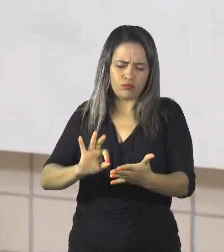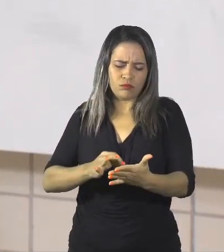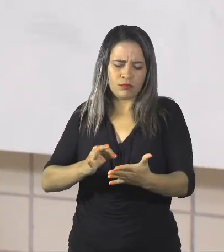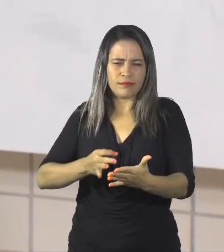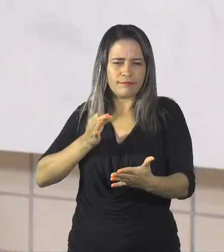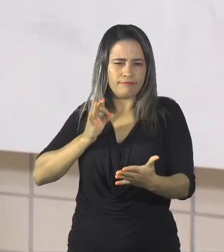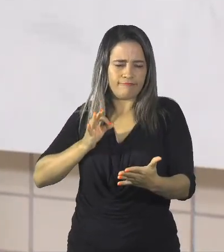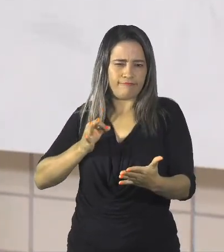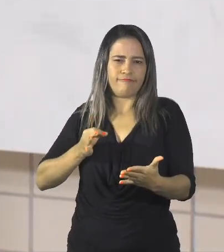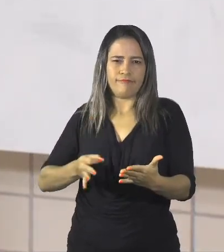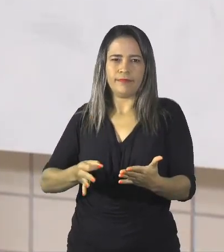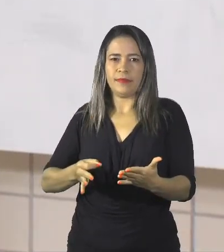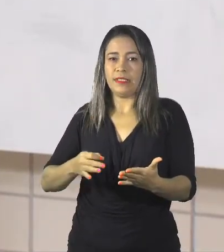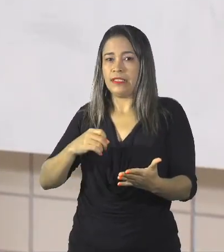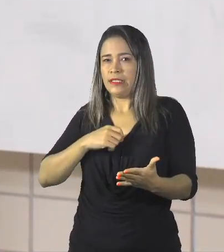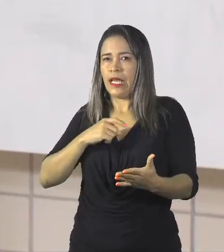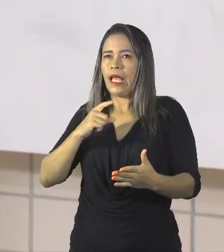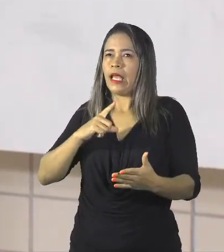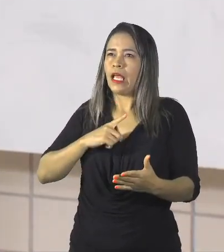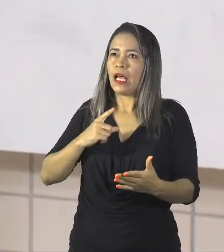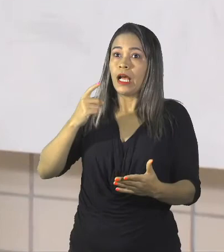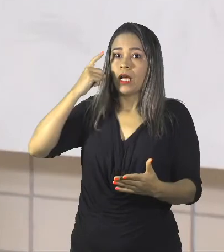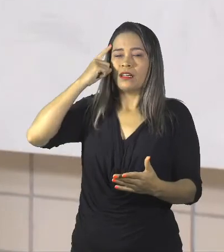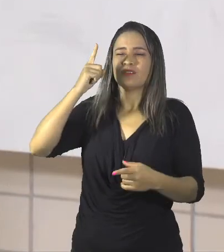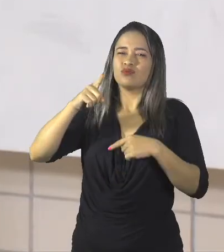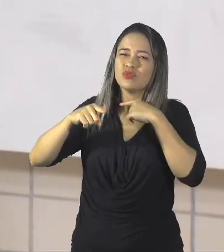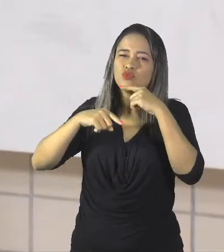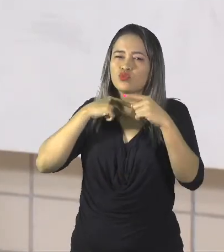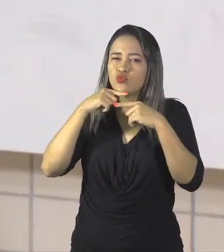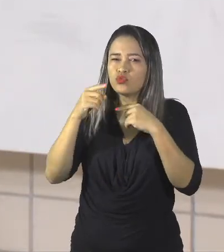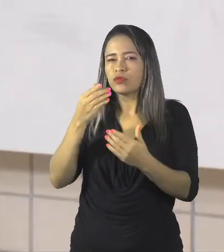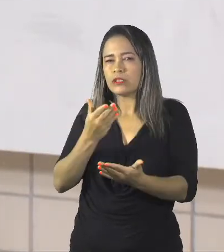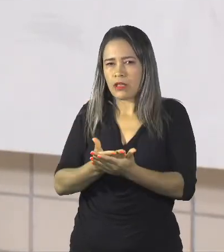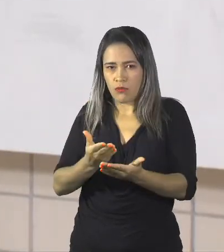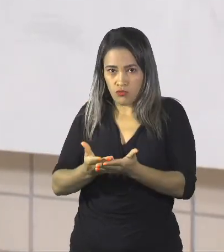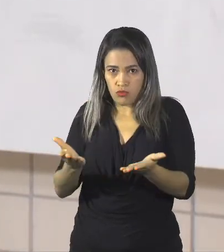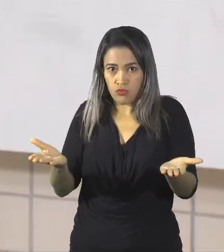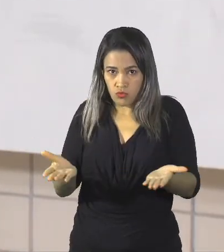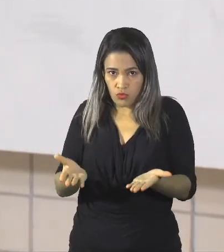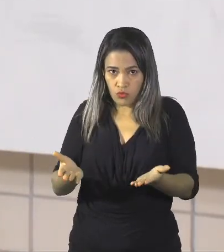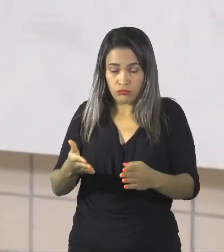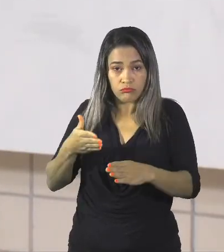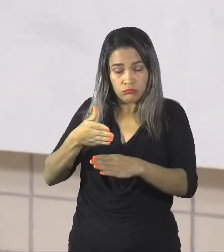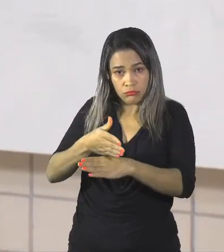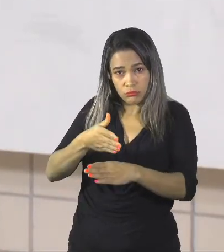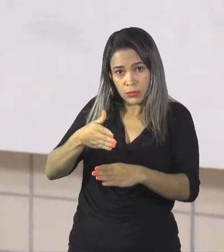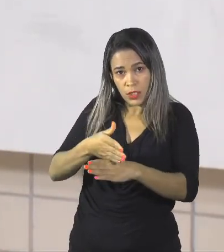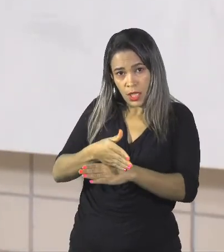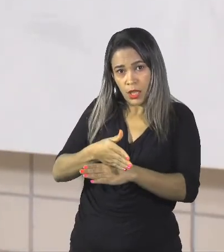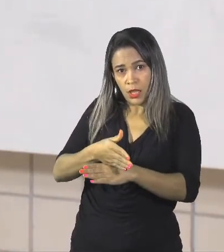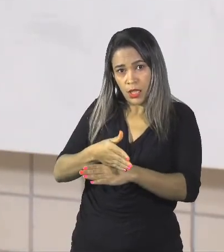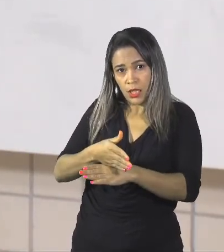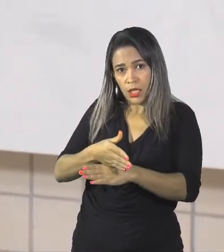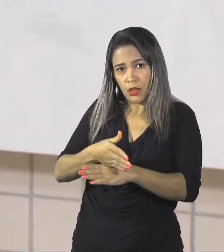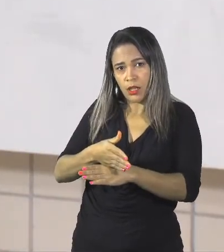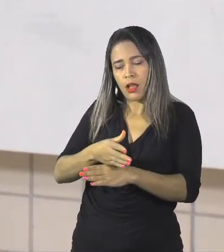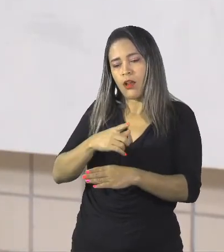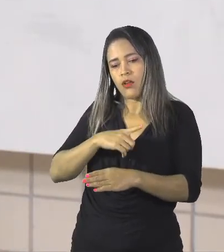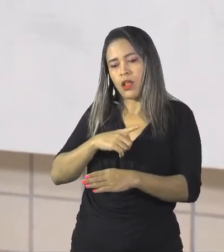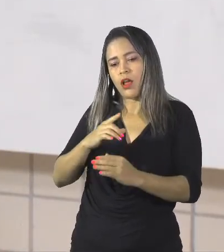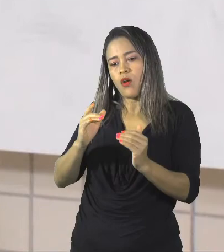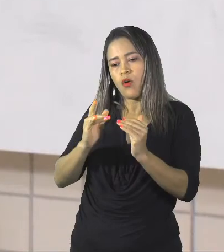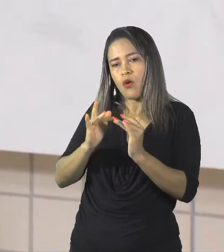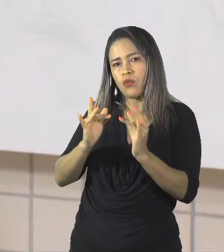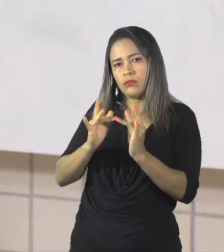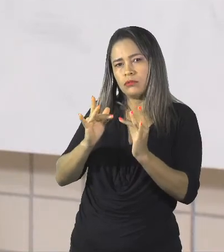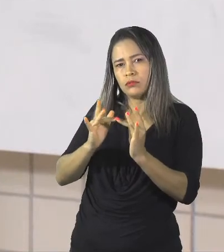bom? E se surgir alguma dúvida sobre a nossa aula de hoje, entre em contato com a rede de apoio da sua escola,